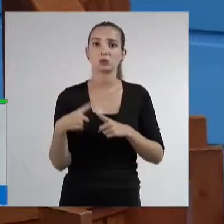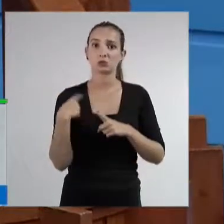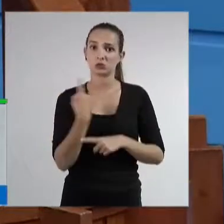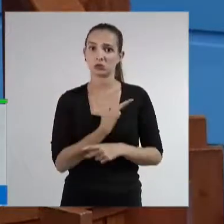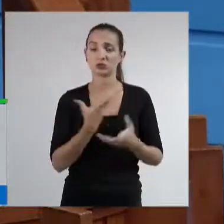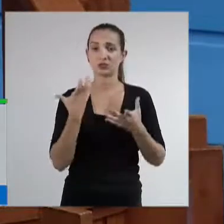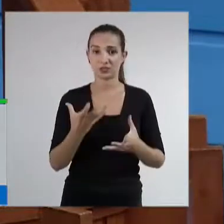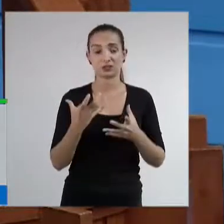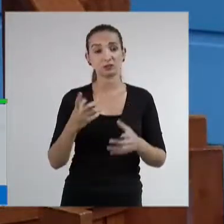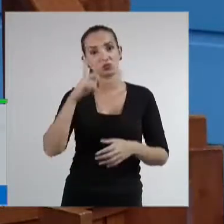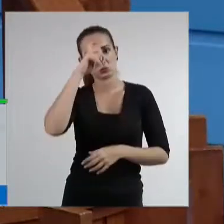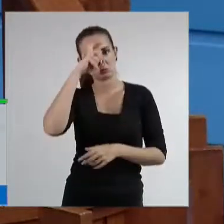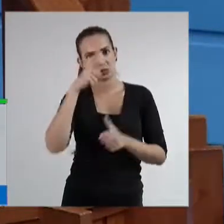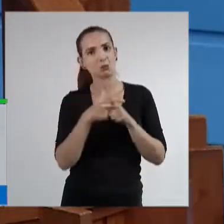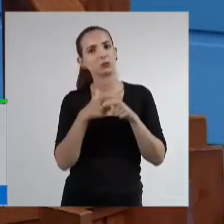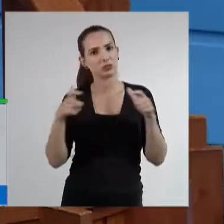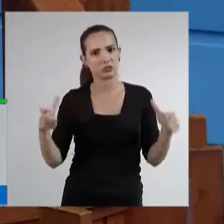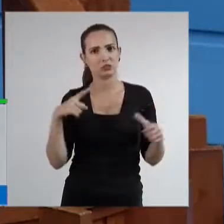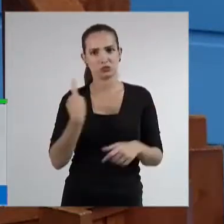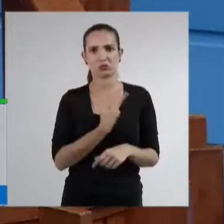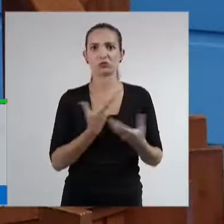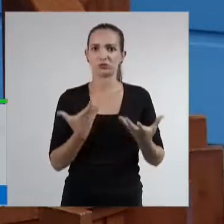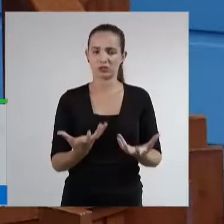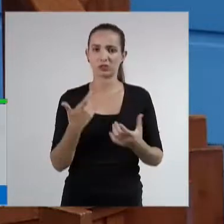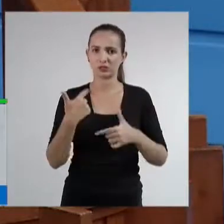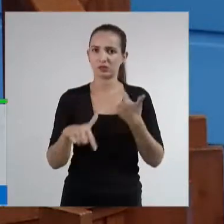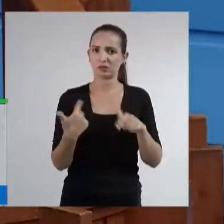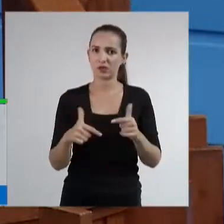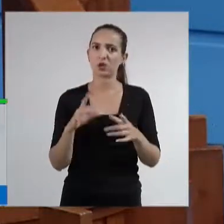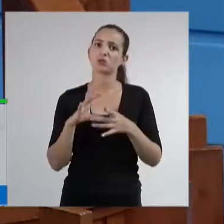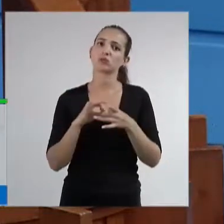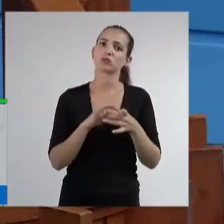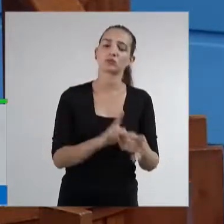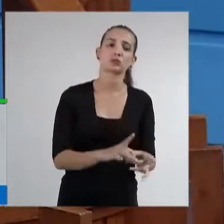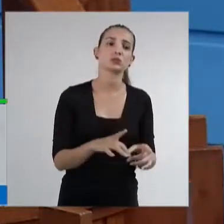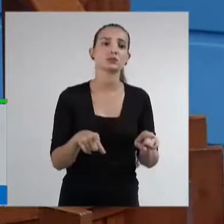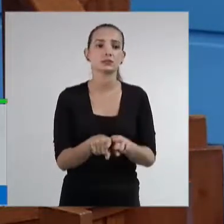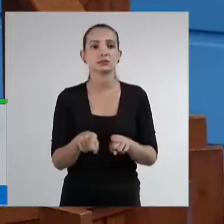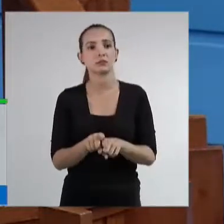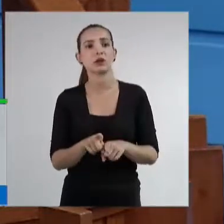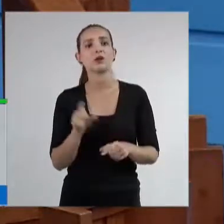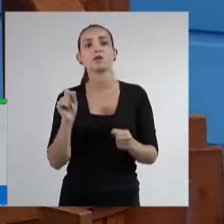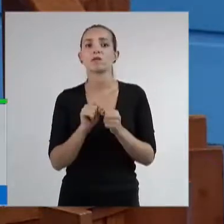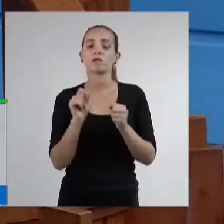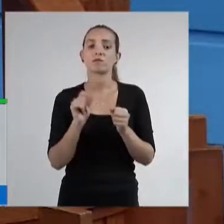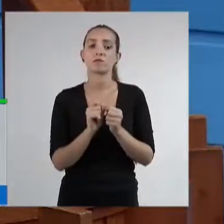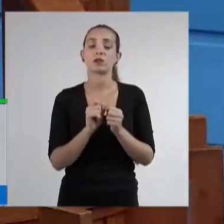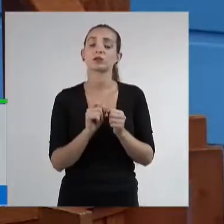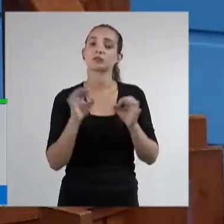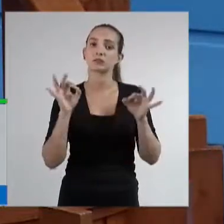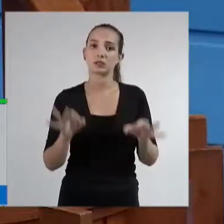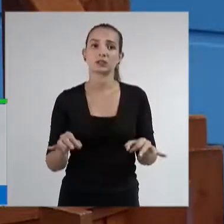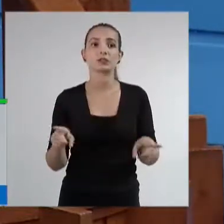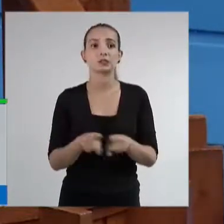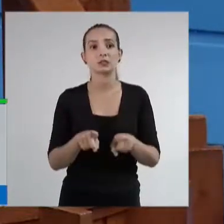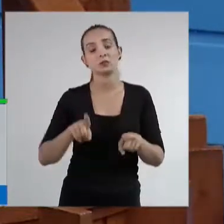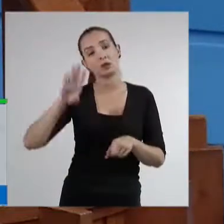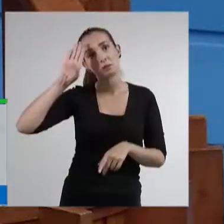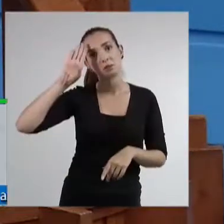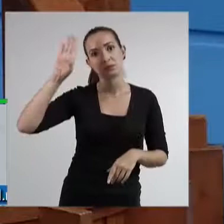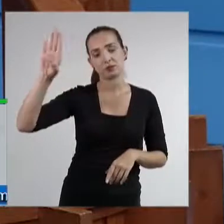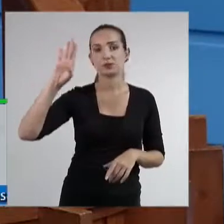nossa região. Queremos trabalhar nesse sentido para que isso seja feito, mas, acima de tudo, seja colocado